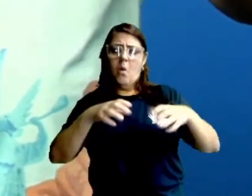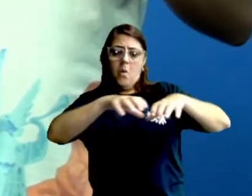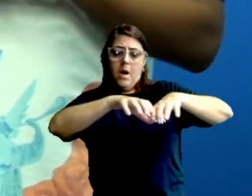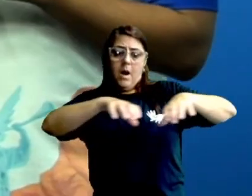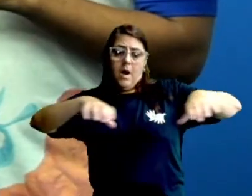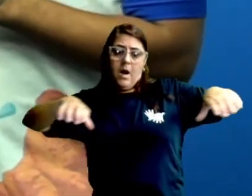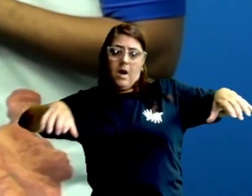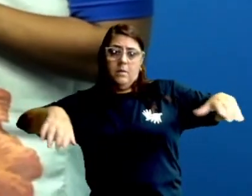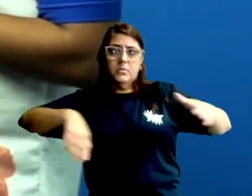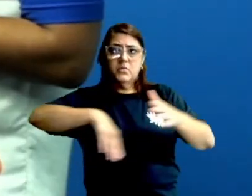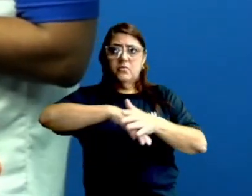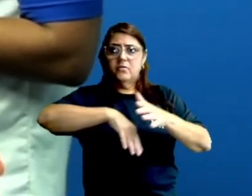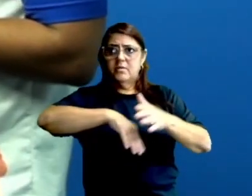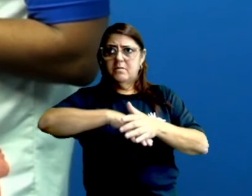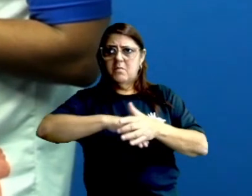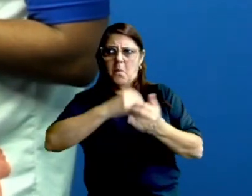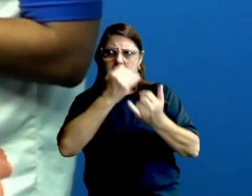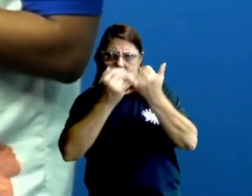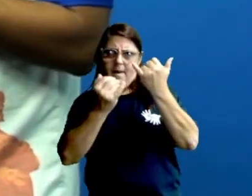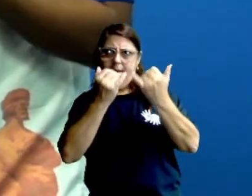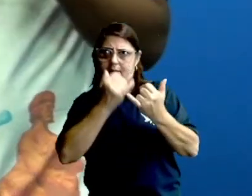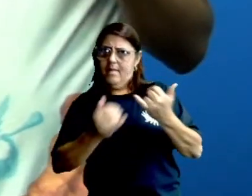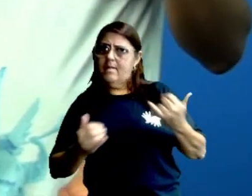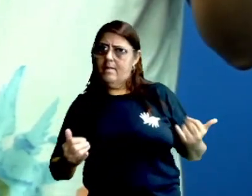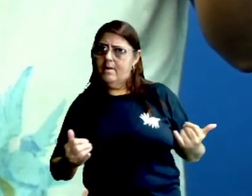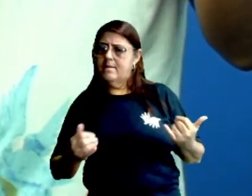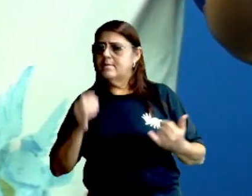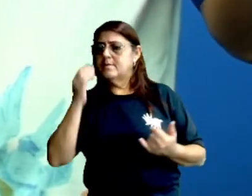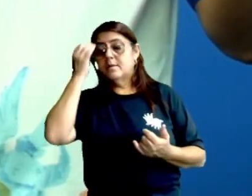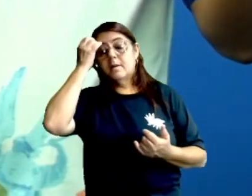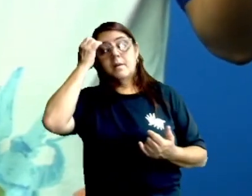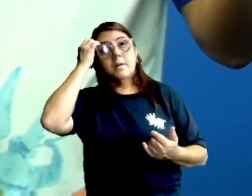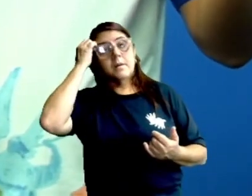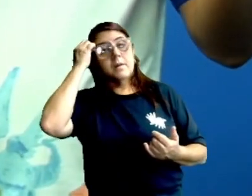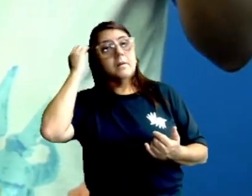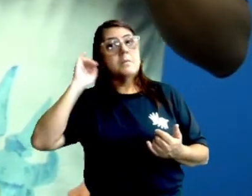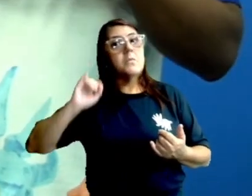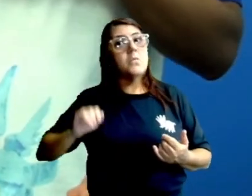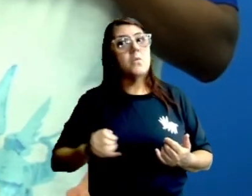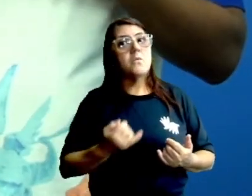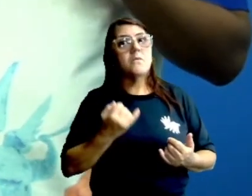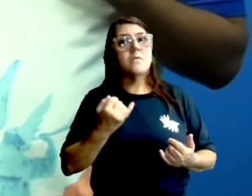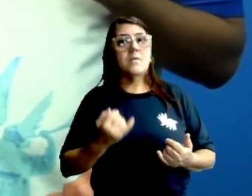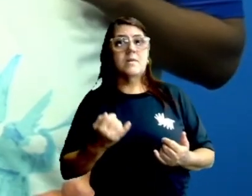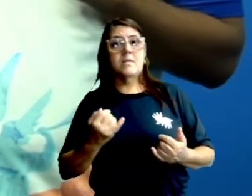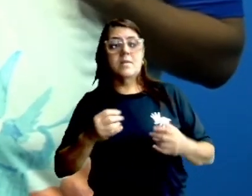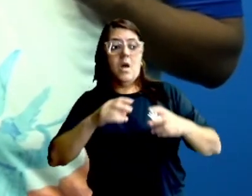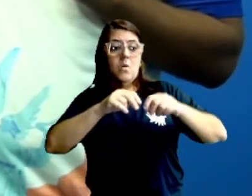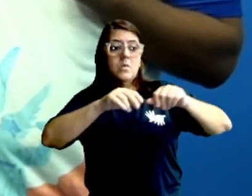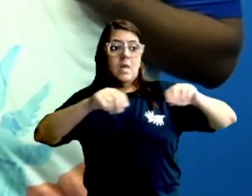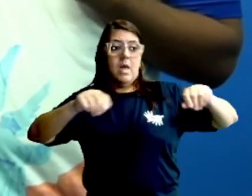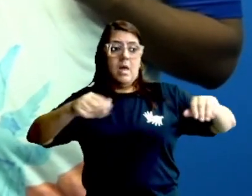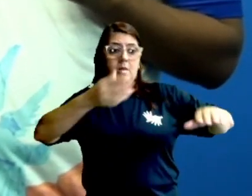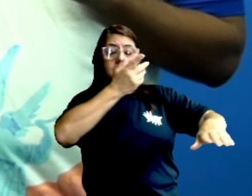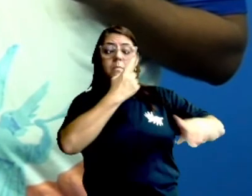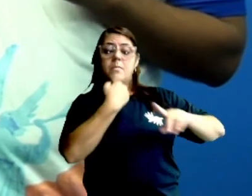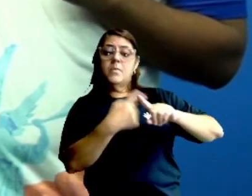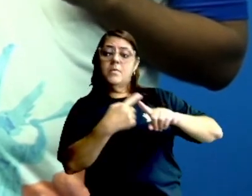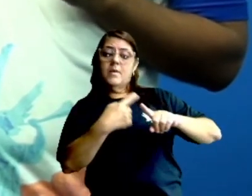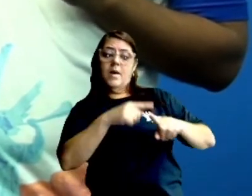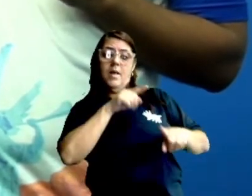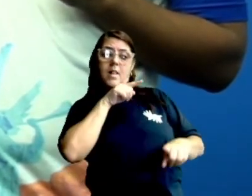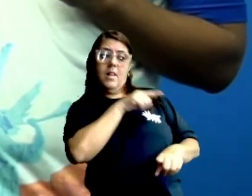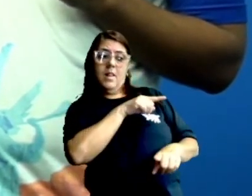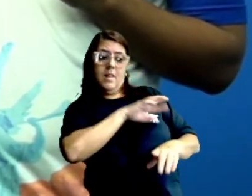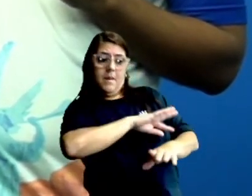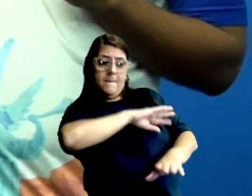estão vendo? E é construído dessa maneira aí, gente, porque eles queriam aproveitar o terreno. Porque lá, como era muito montanhoso,